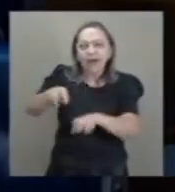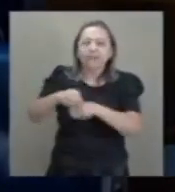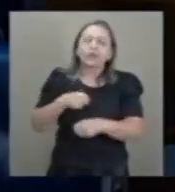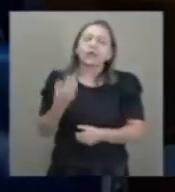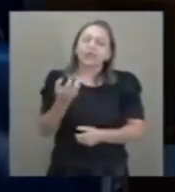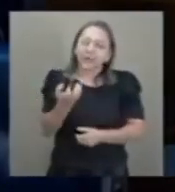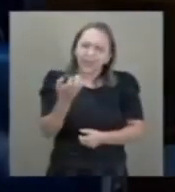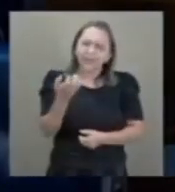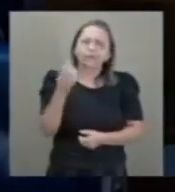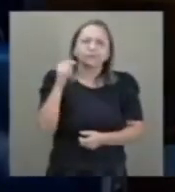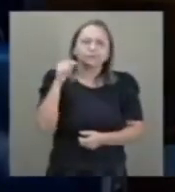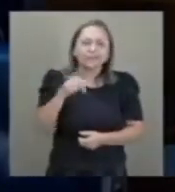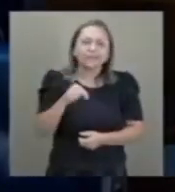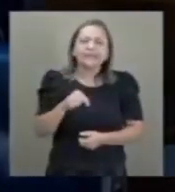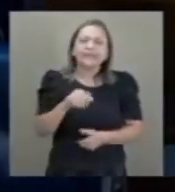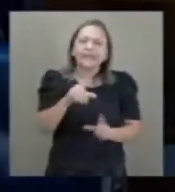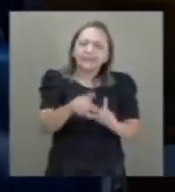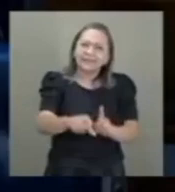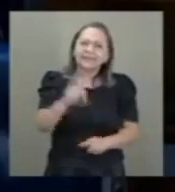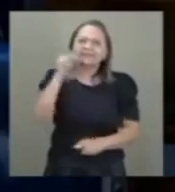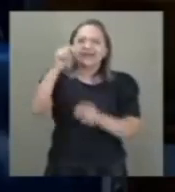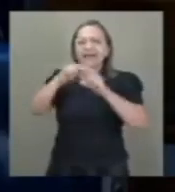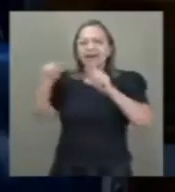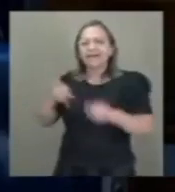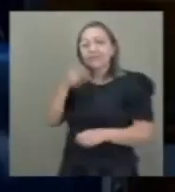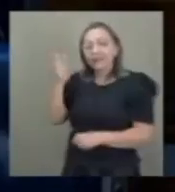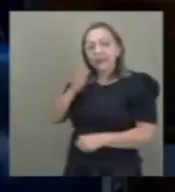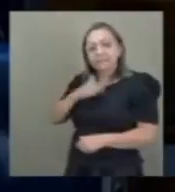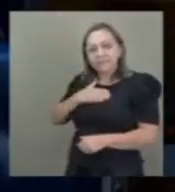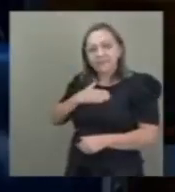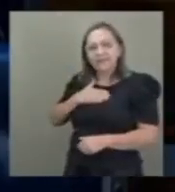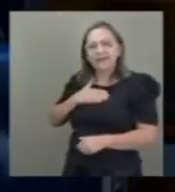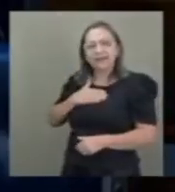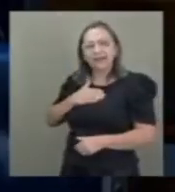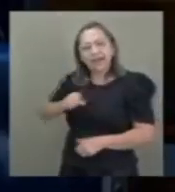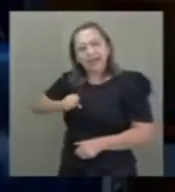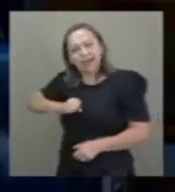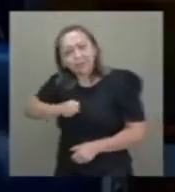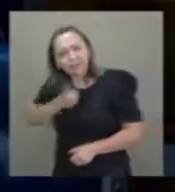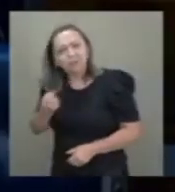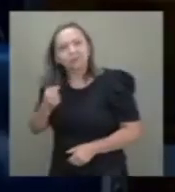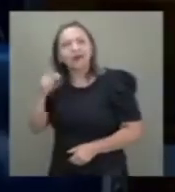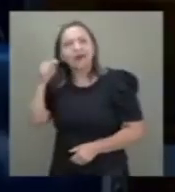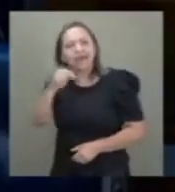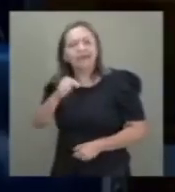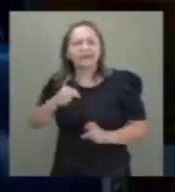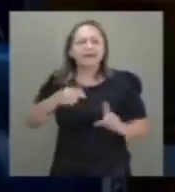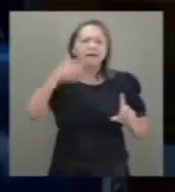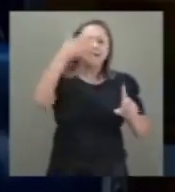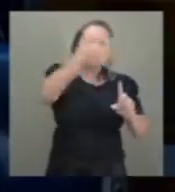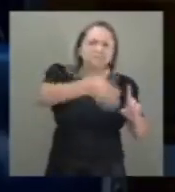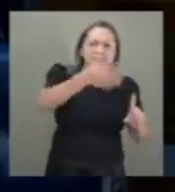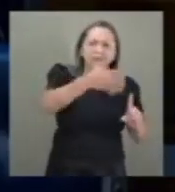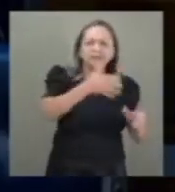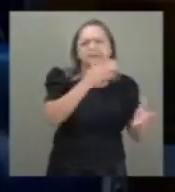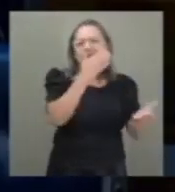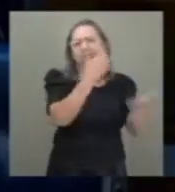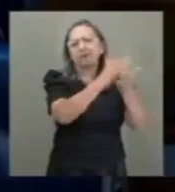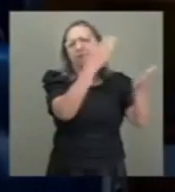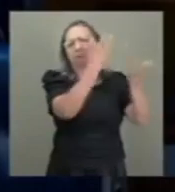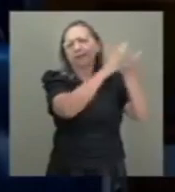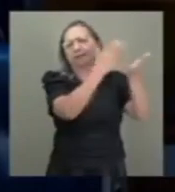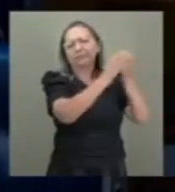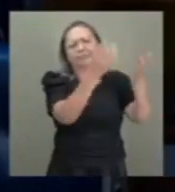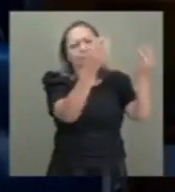aqui destacar e dizer do meu repúdio a essa fala sem sentido e